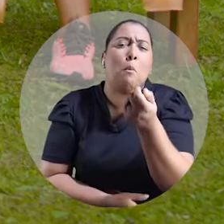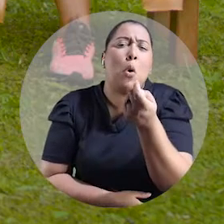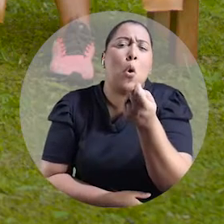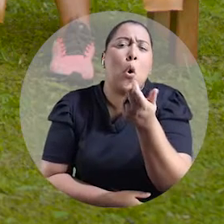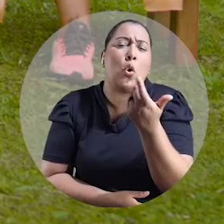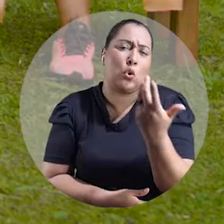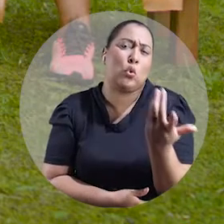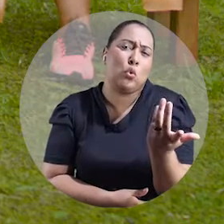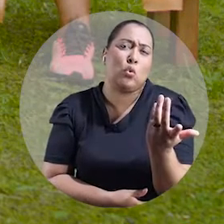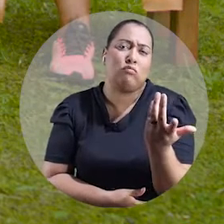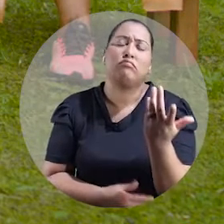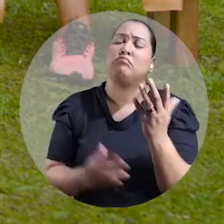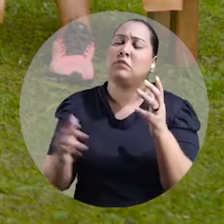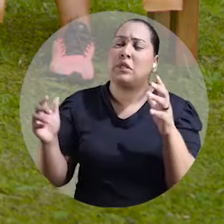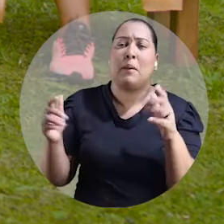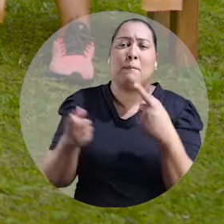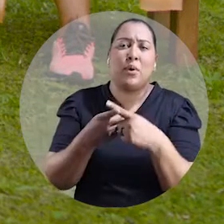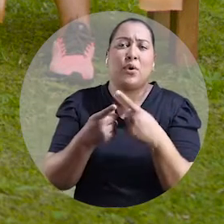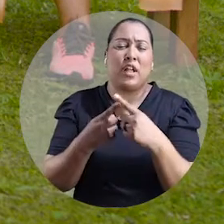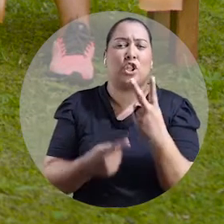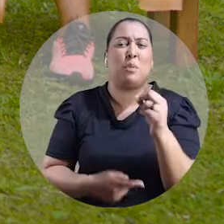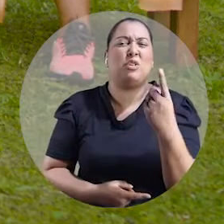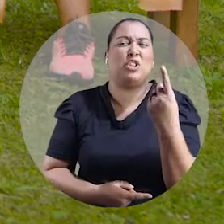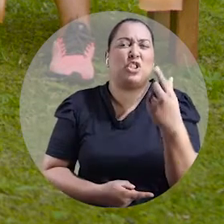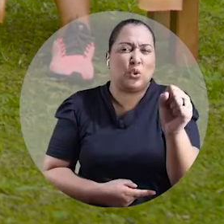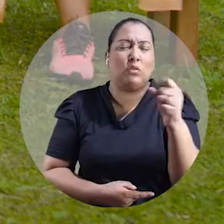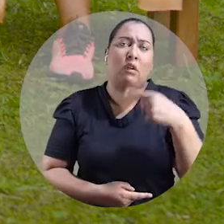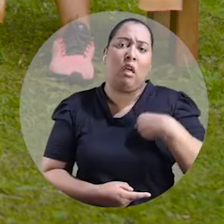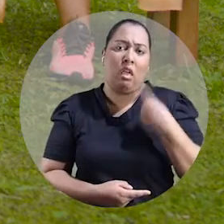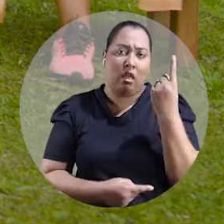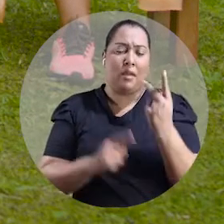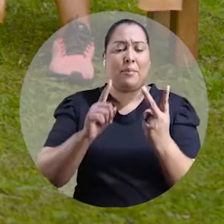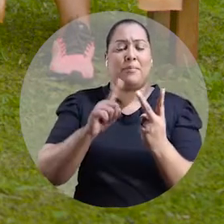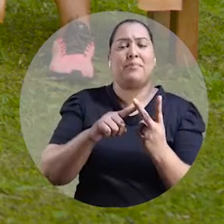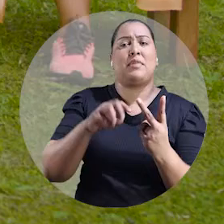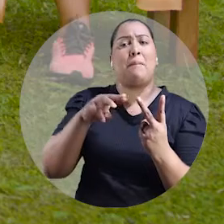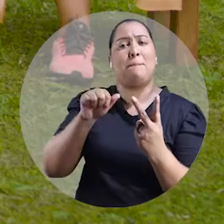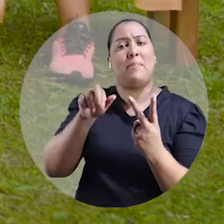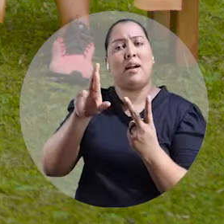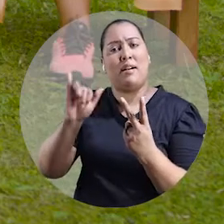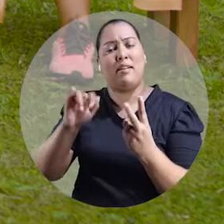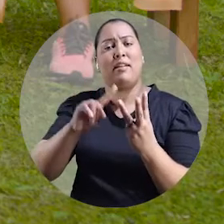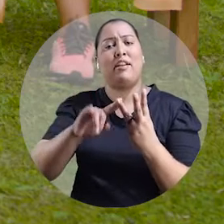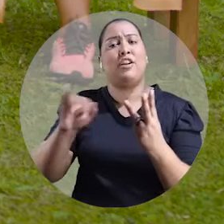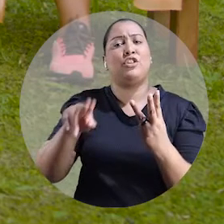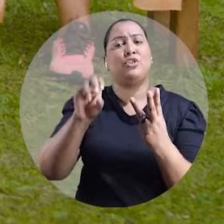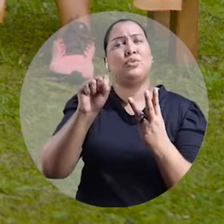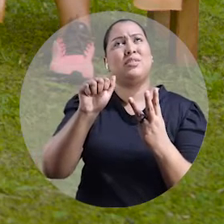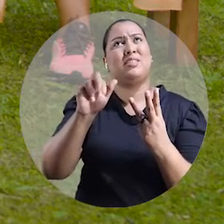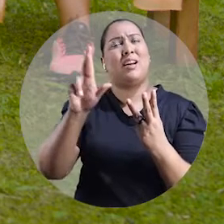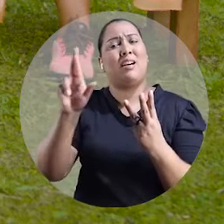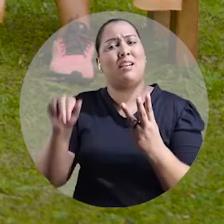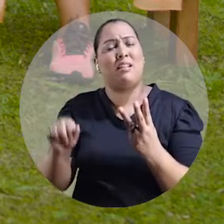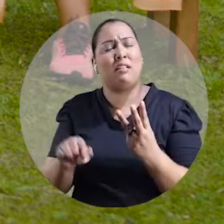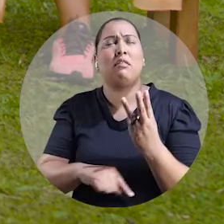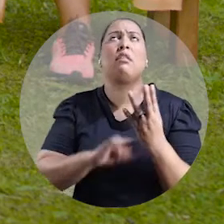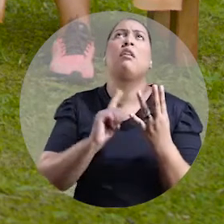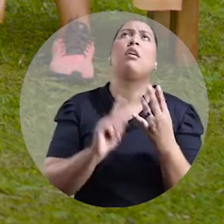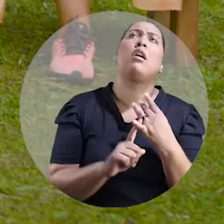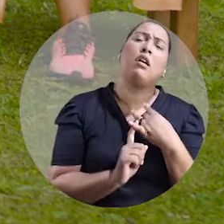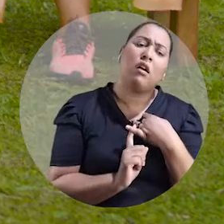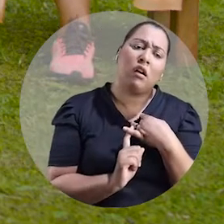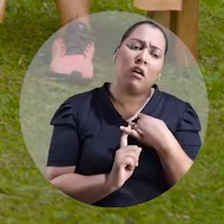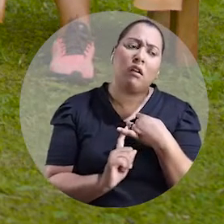poucas, logo nesse finalzinho de 2018, era eu, a Marli Walker, a Jussara Nascioli,